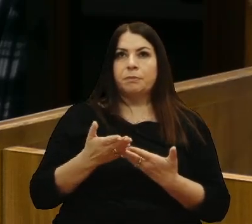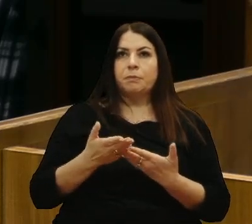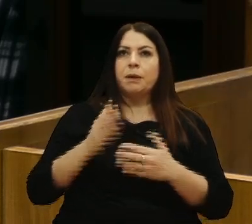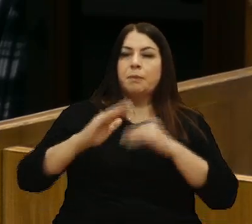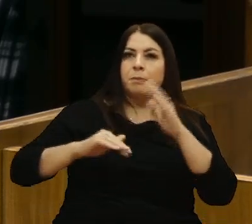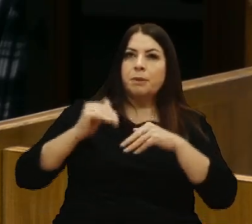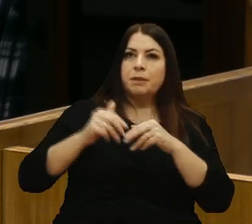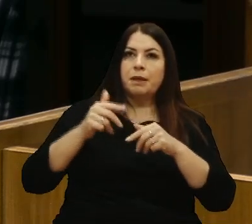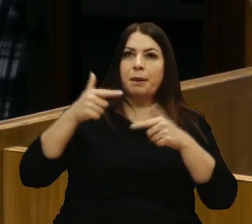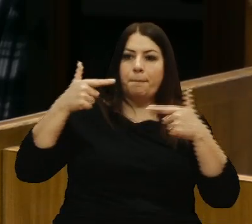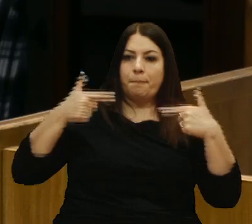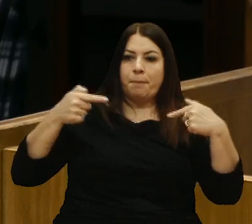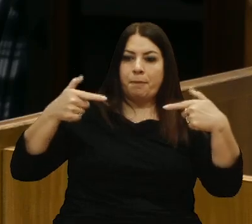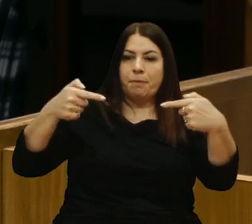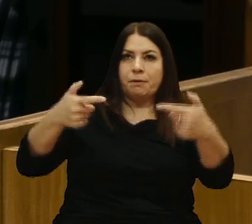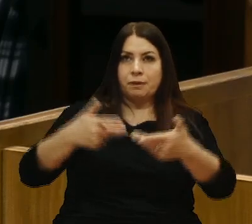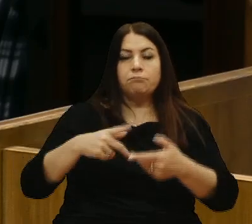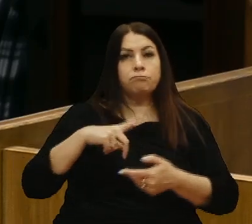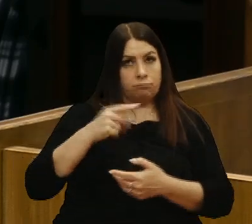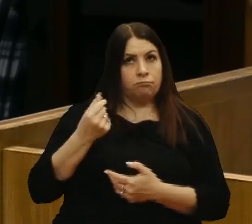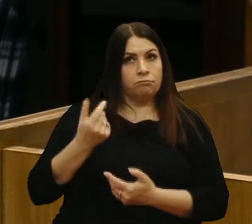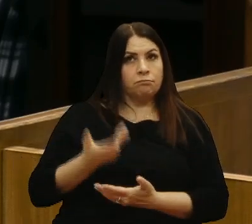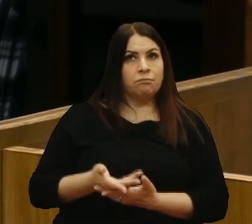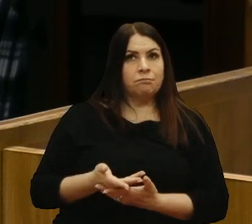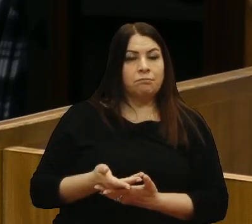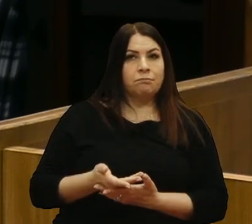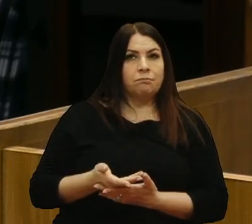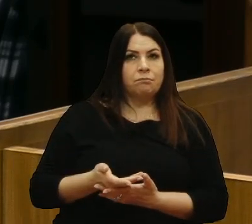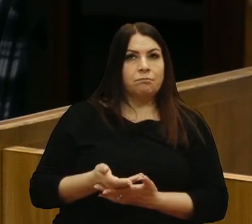implementar pardal, tem dinheiro.